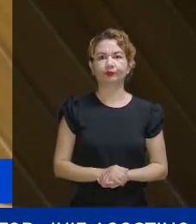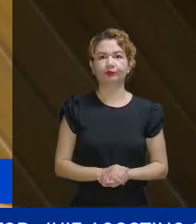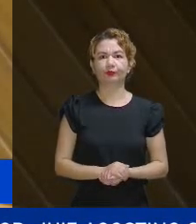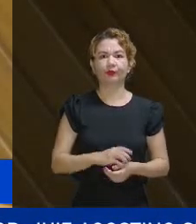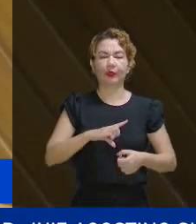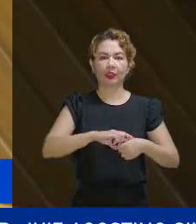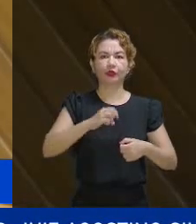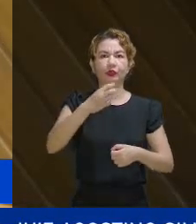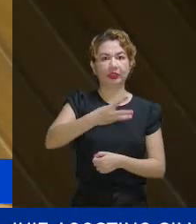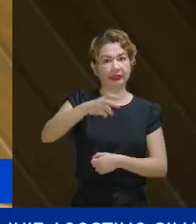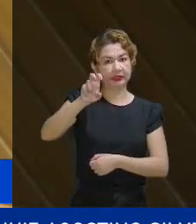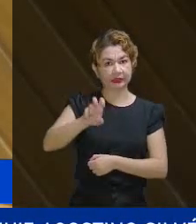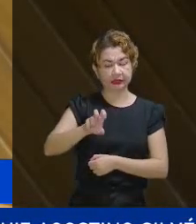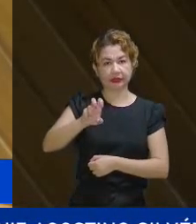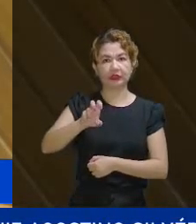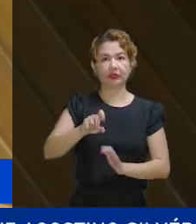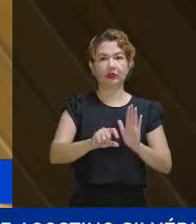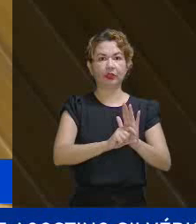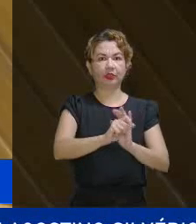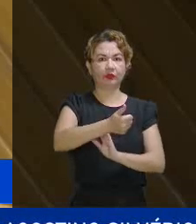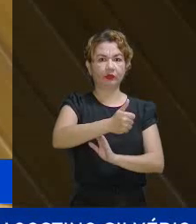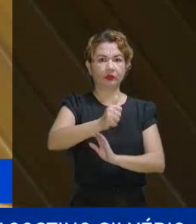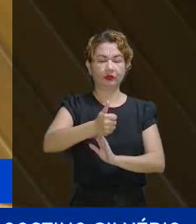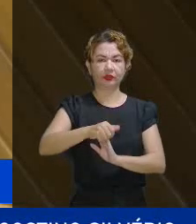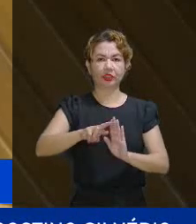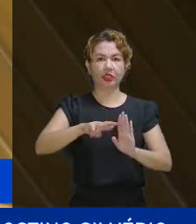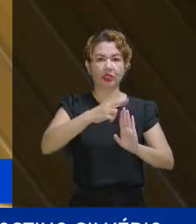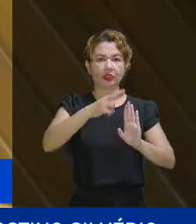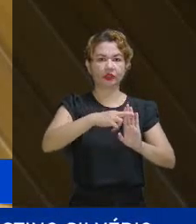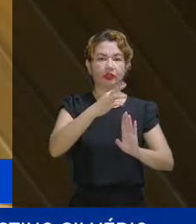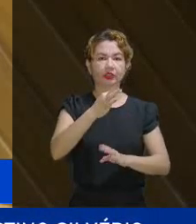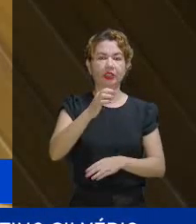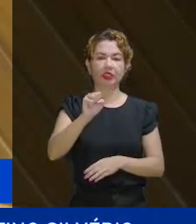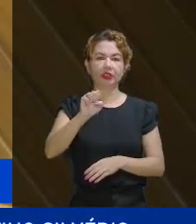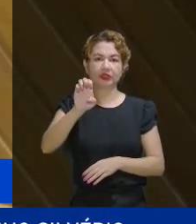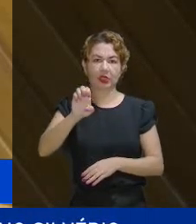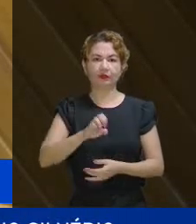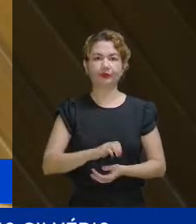artigo 35, parágrafo 11 da Resolução TSE